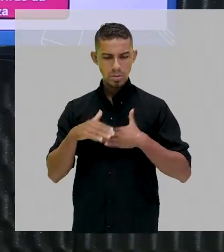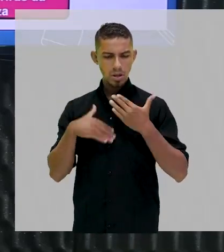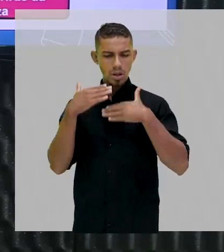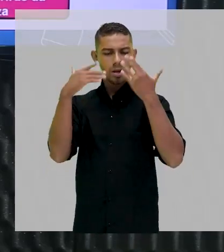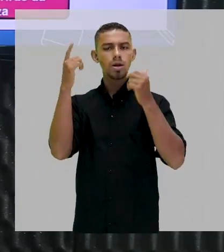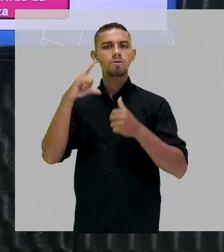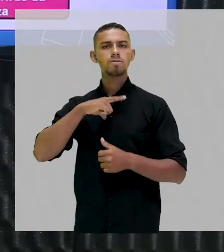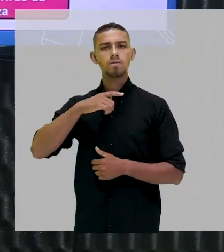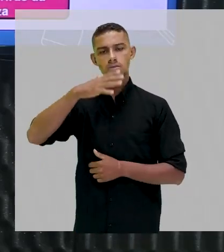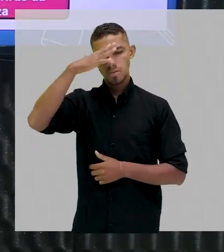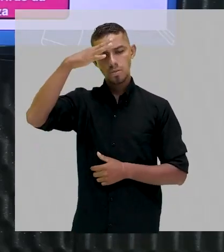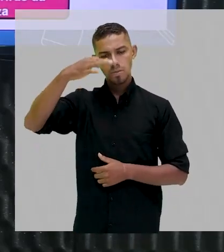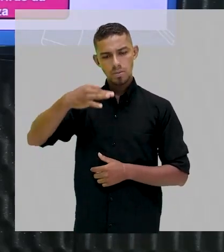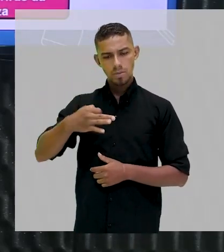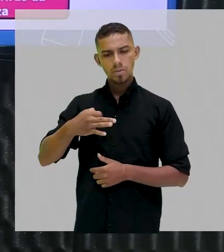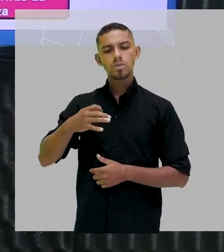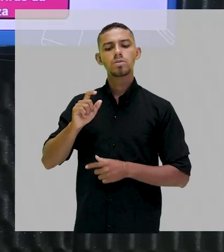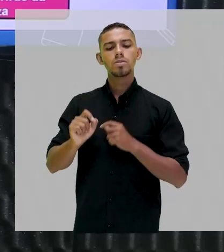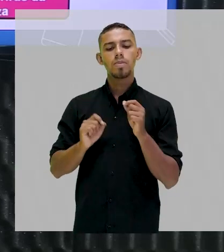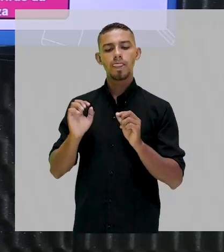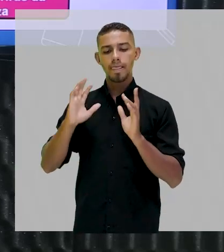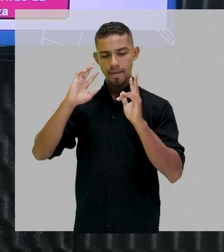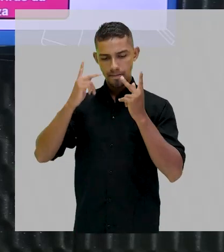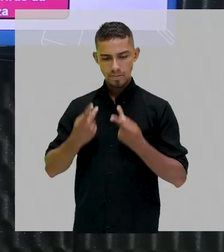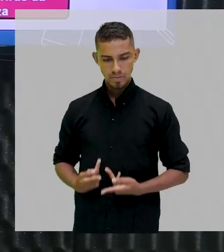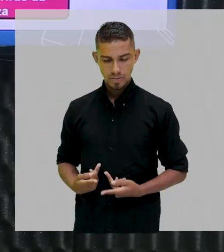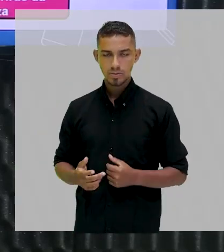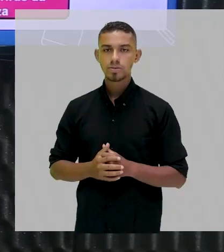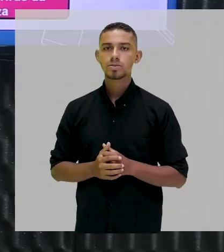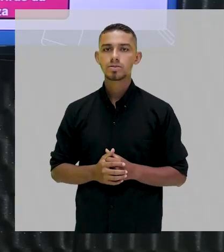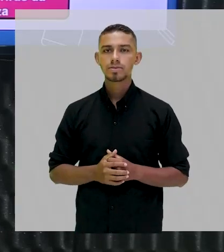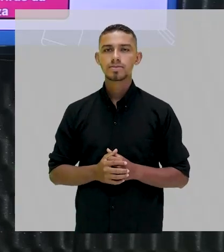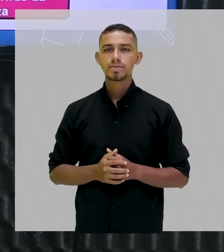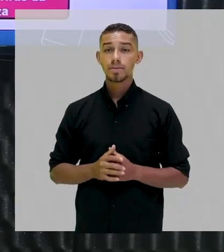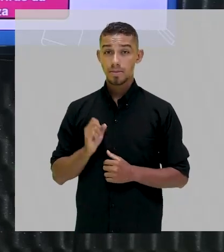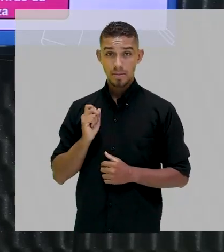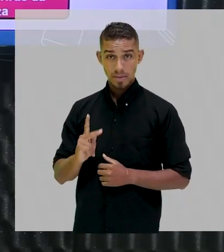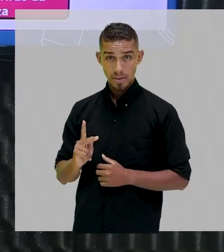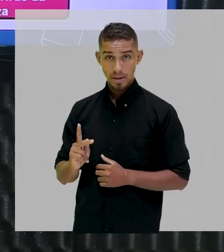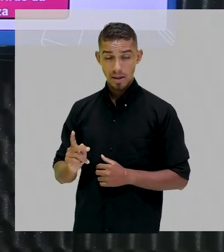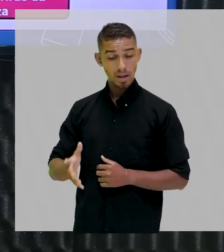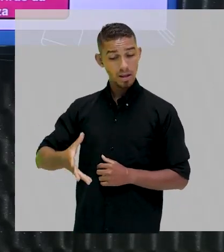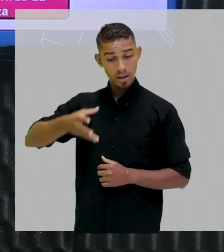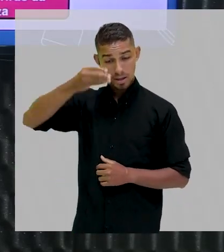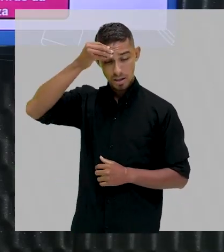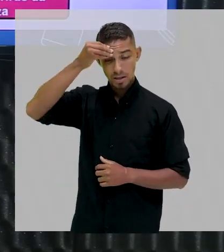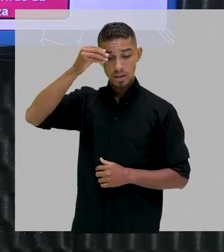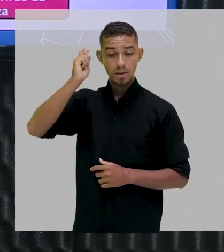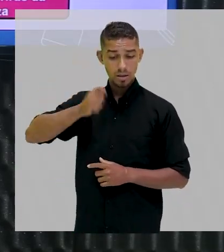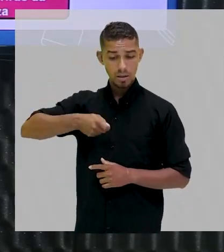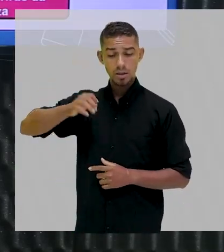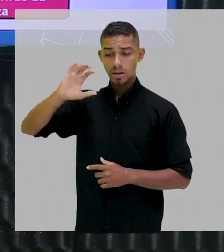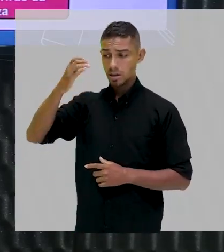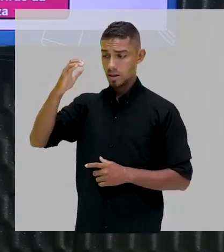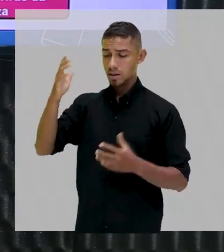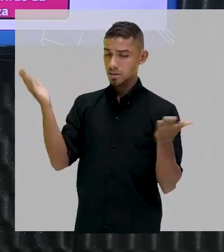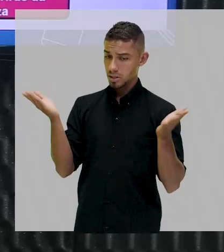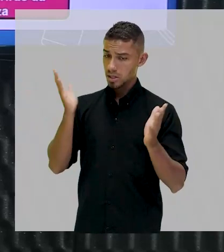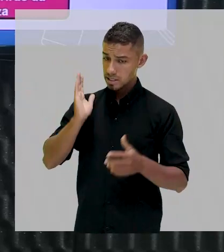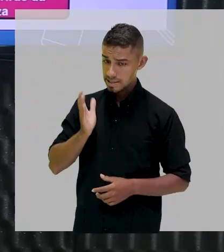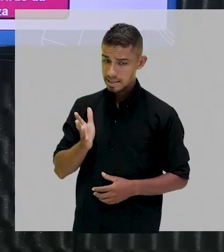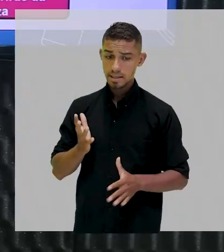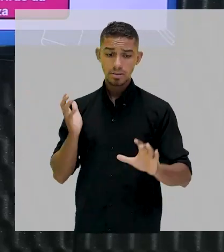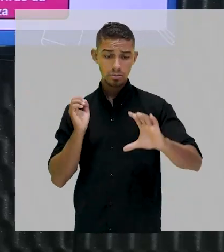sistema imunológico desses indivíduos. Certo? Isso a ciência já comprovou hoje. Mas também